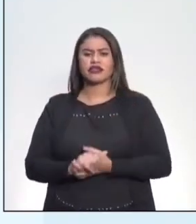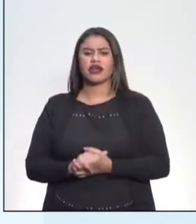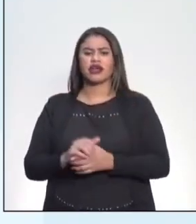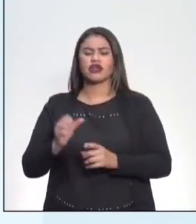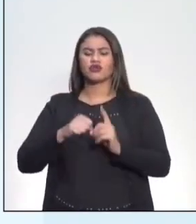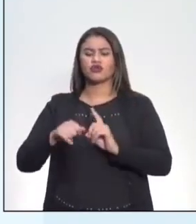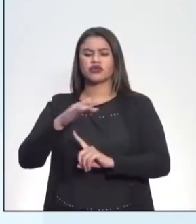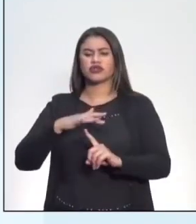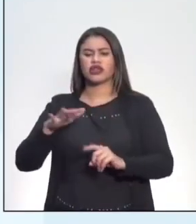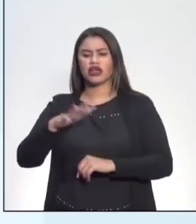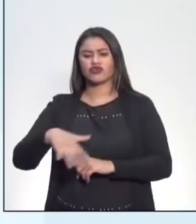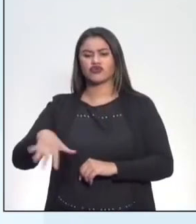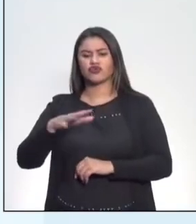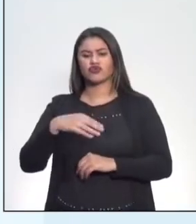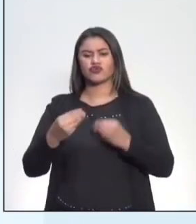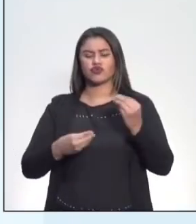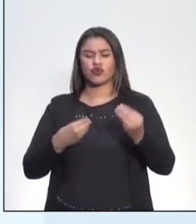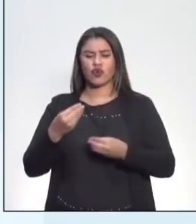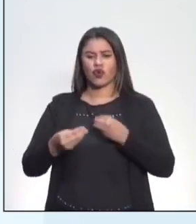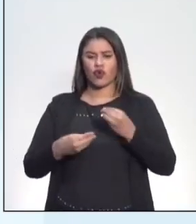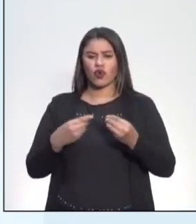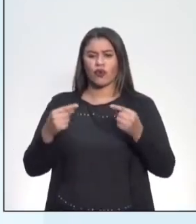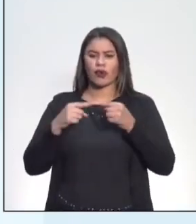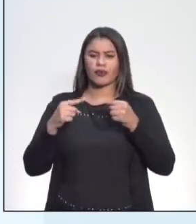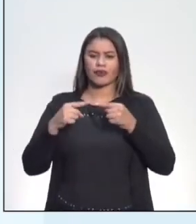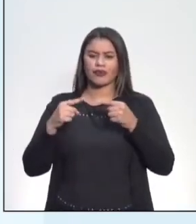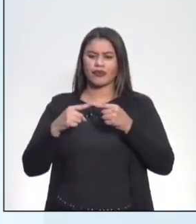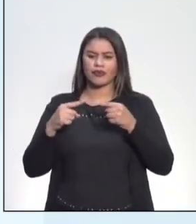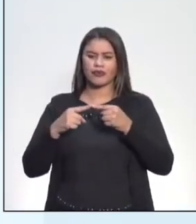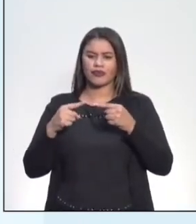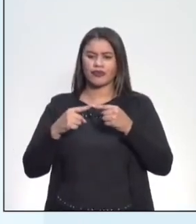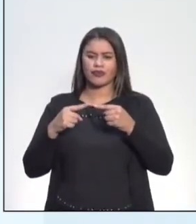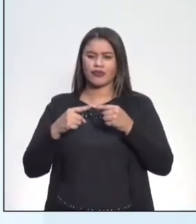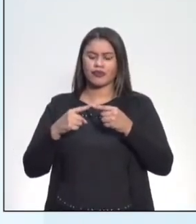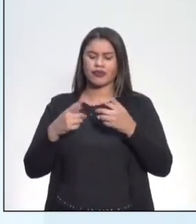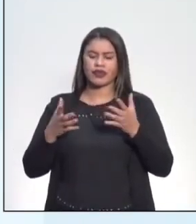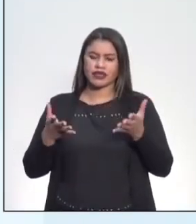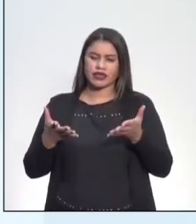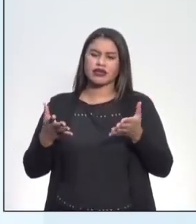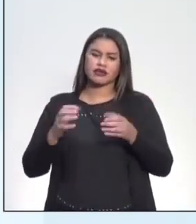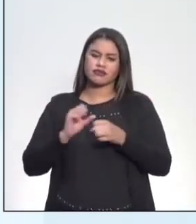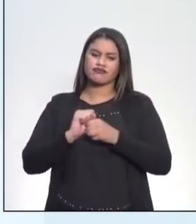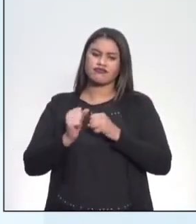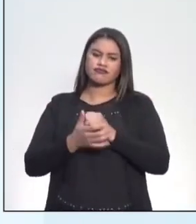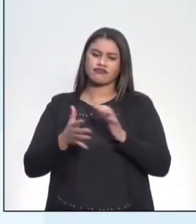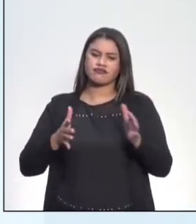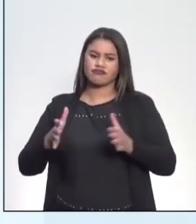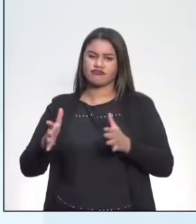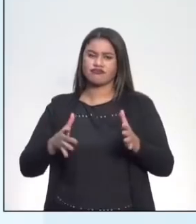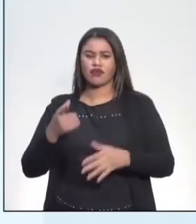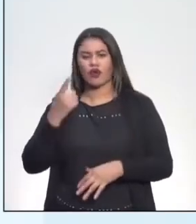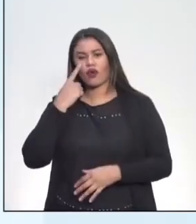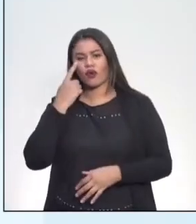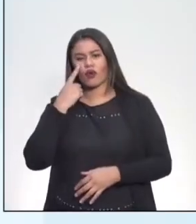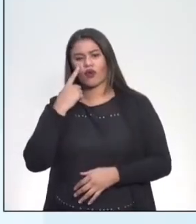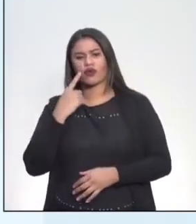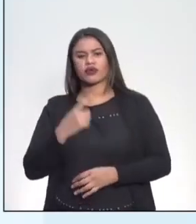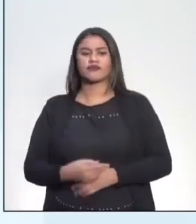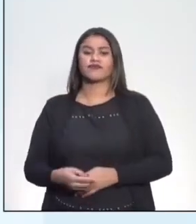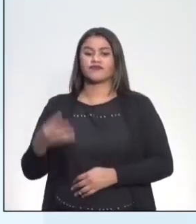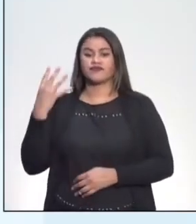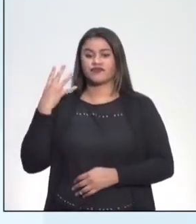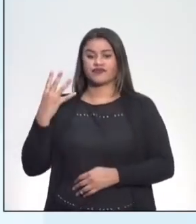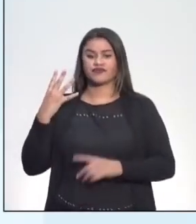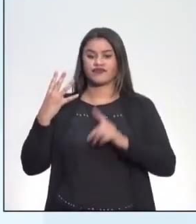geral, até enfrentar esse período tão delicado que a gente está atravessando aí. Tá? Dá uma olhadinha aí, tá certo? Esse é o